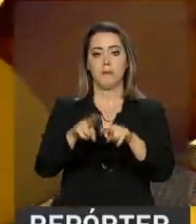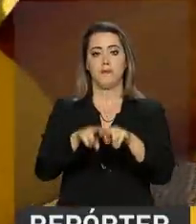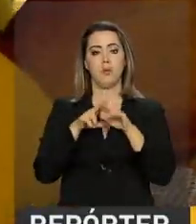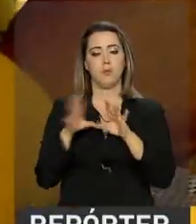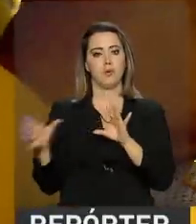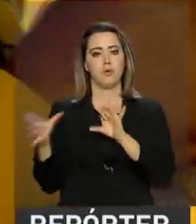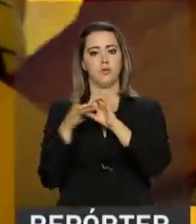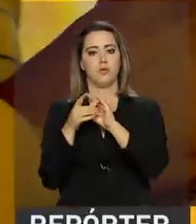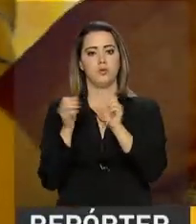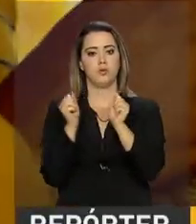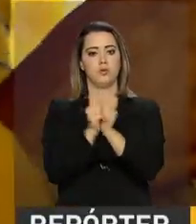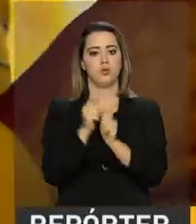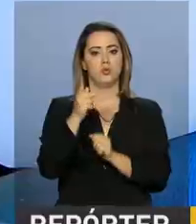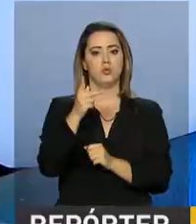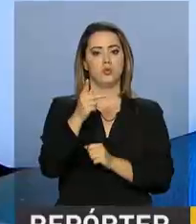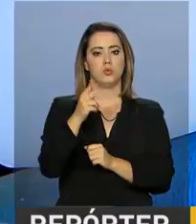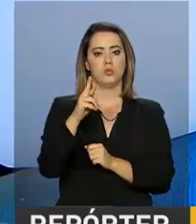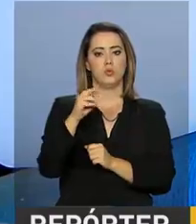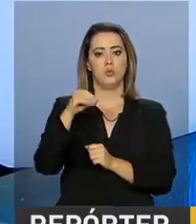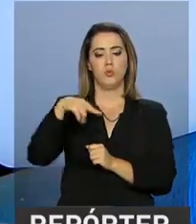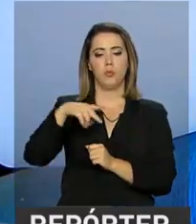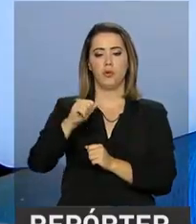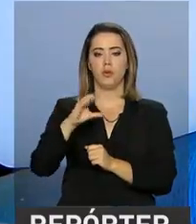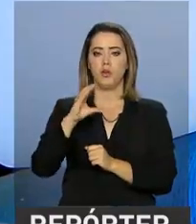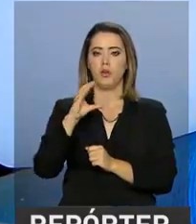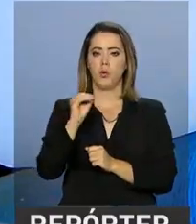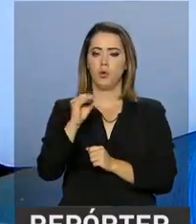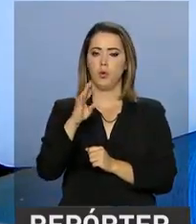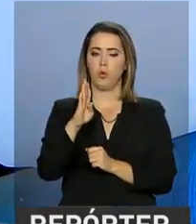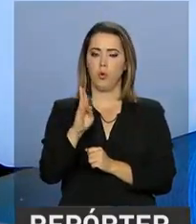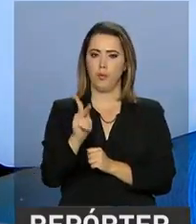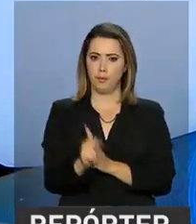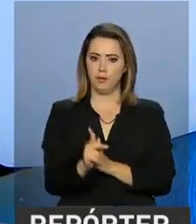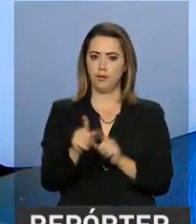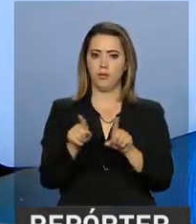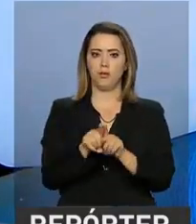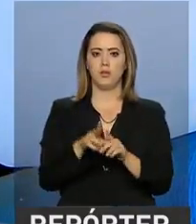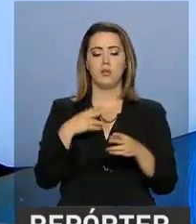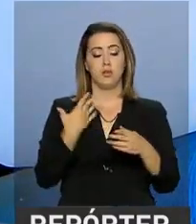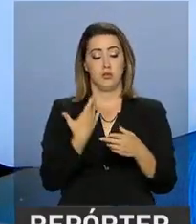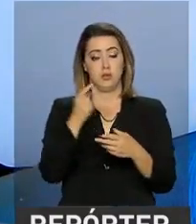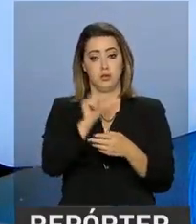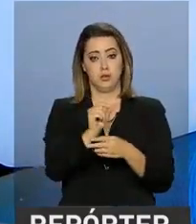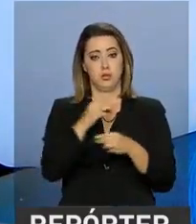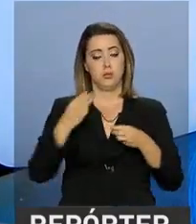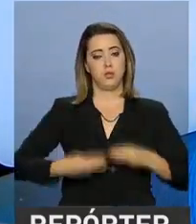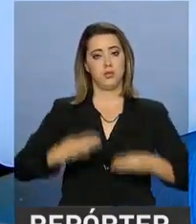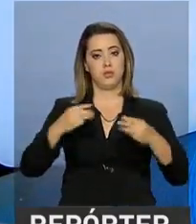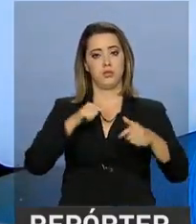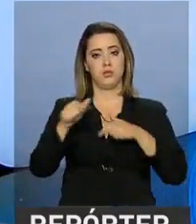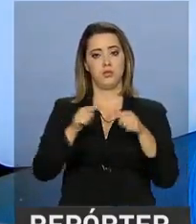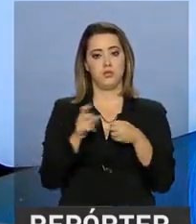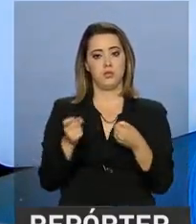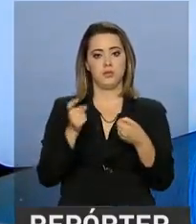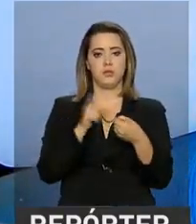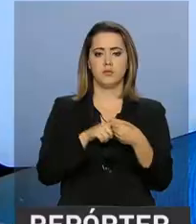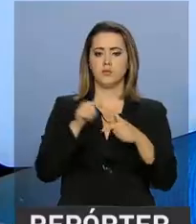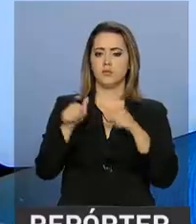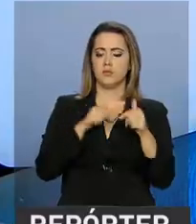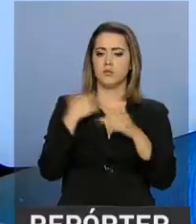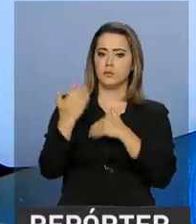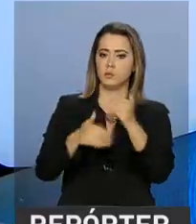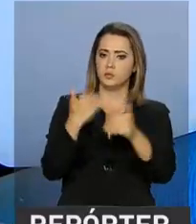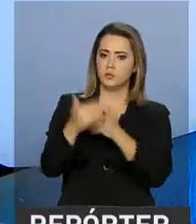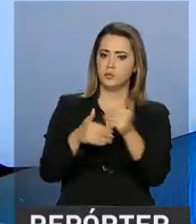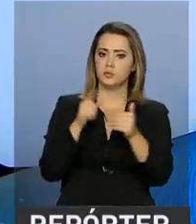de convênio com o pron cop o programa nacional social do Ministério do Trabalho que tem aç voltadas para o